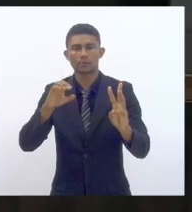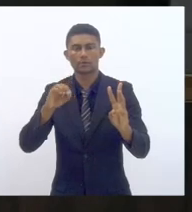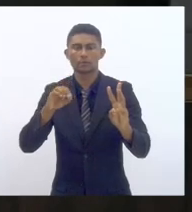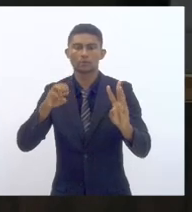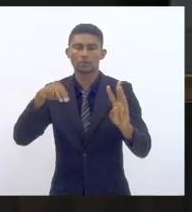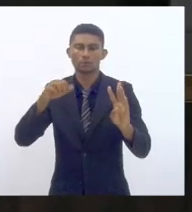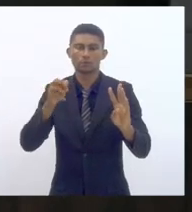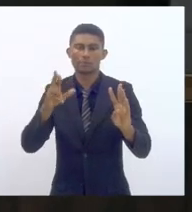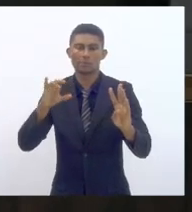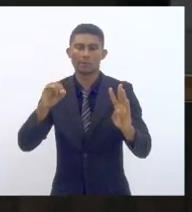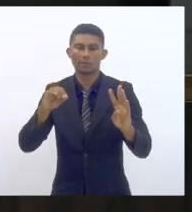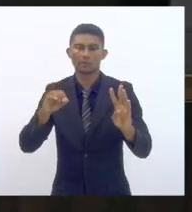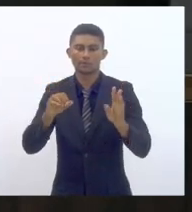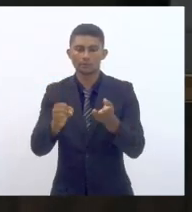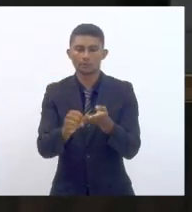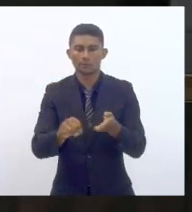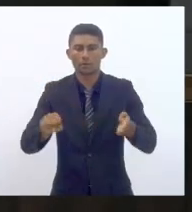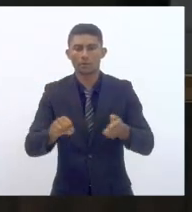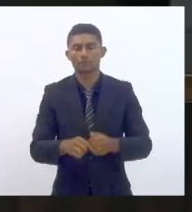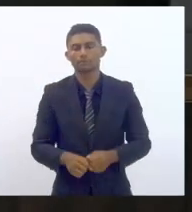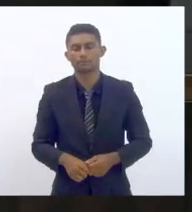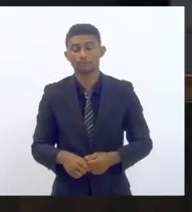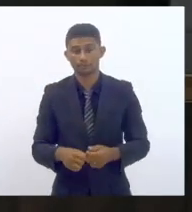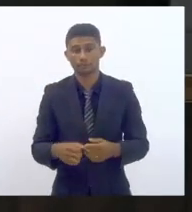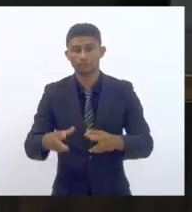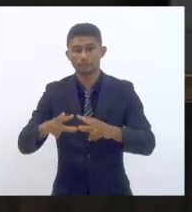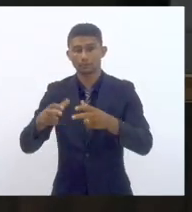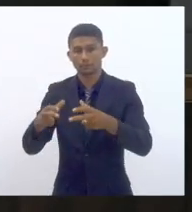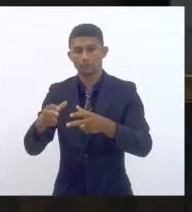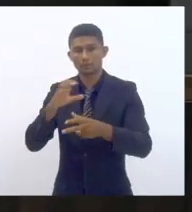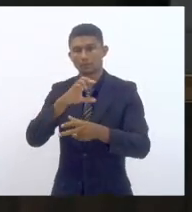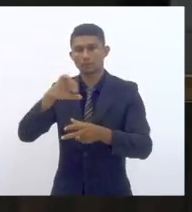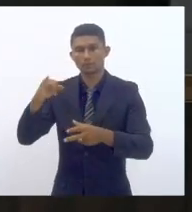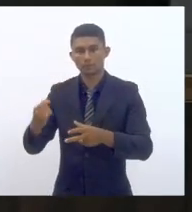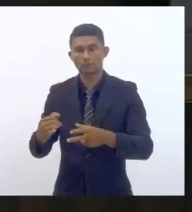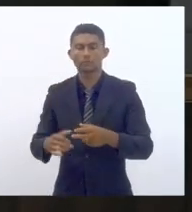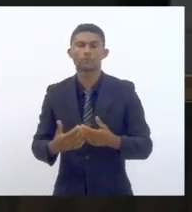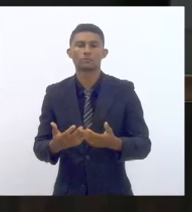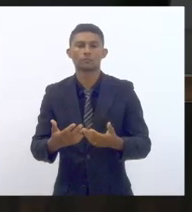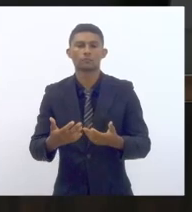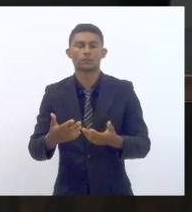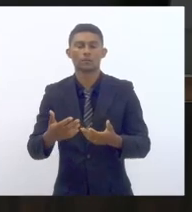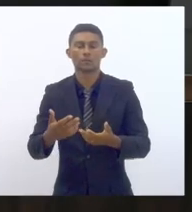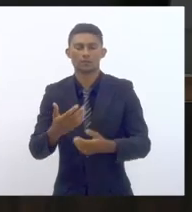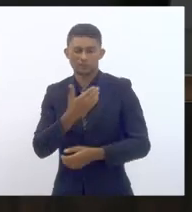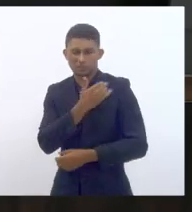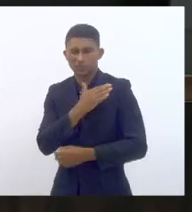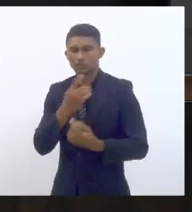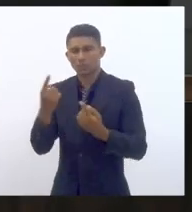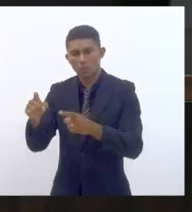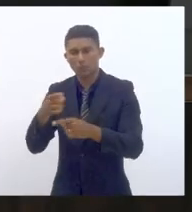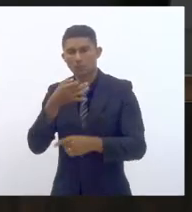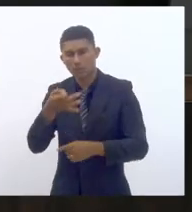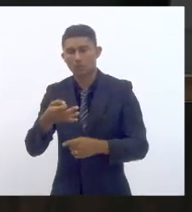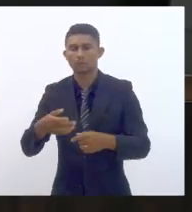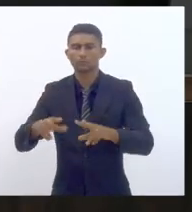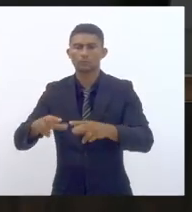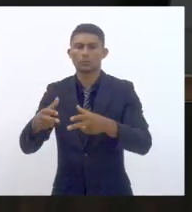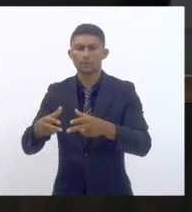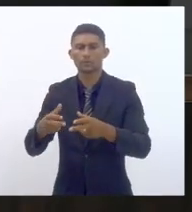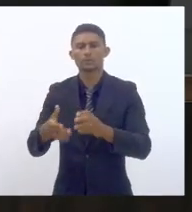Pacheco, Samuel Malafaia. Pendente de pareceres das comissões de Constituição e Justiça, de combate às discriminações, defesa dos direitos humanos, de